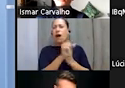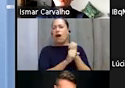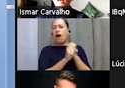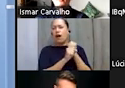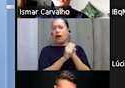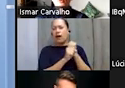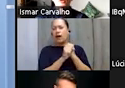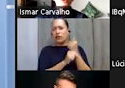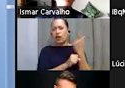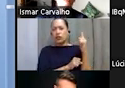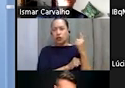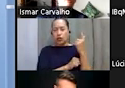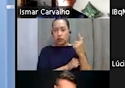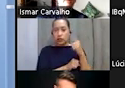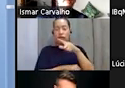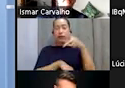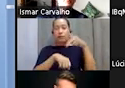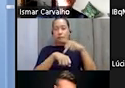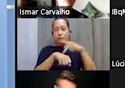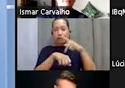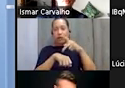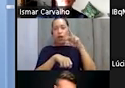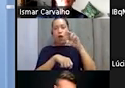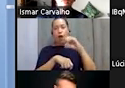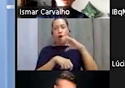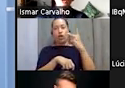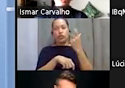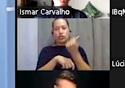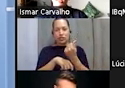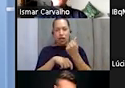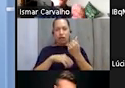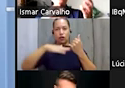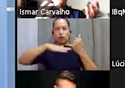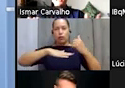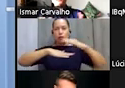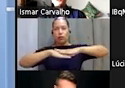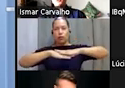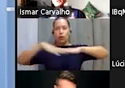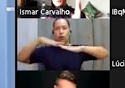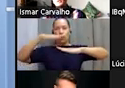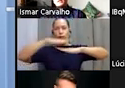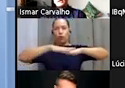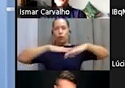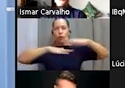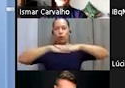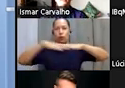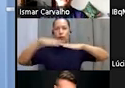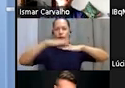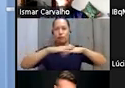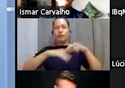e nas quais essas rochas foram depositadas. As paisagens, esse é um